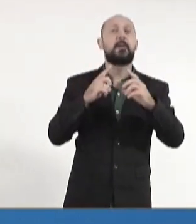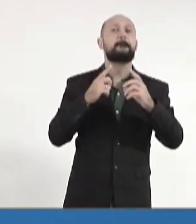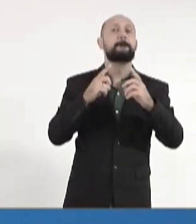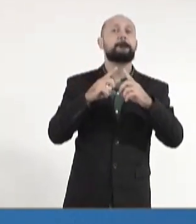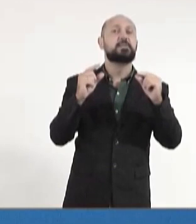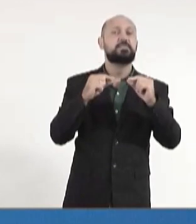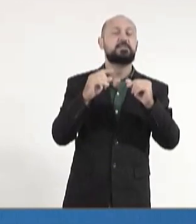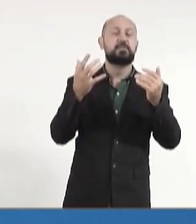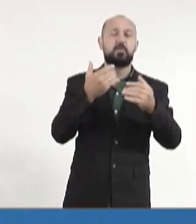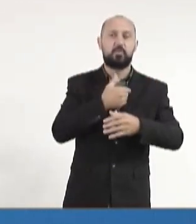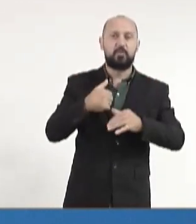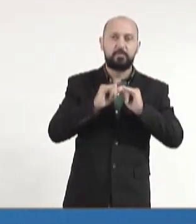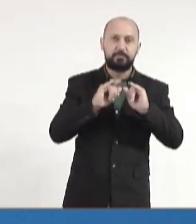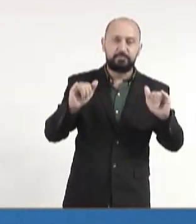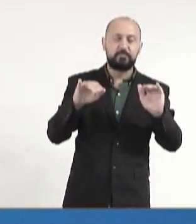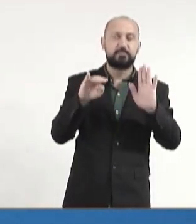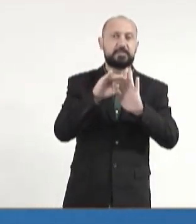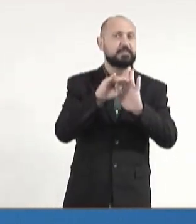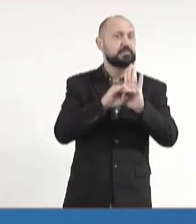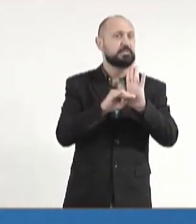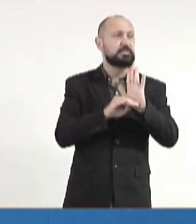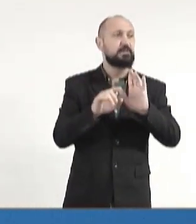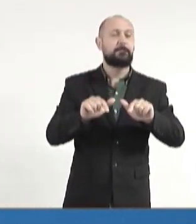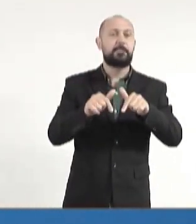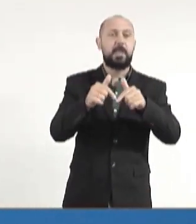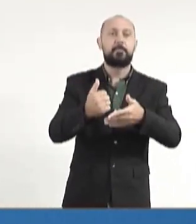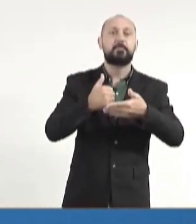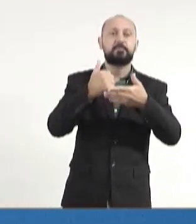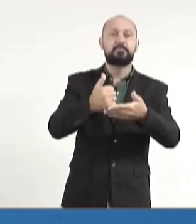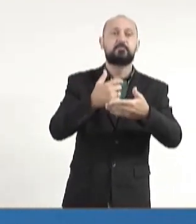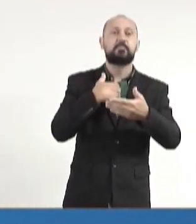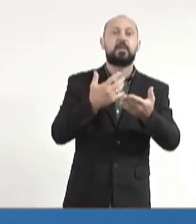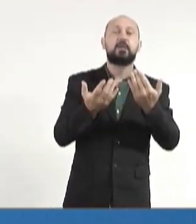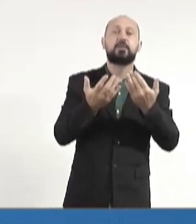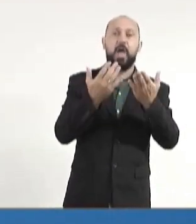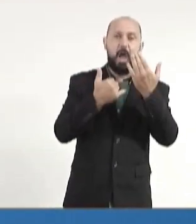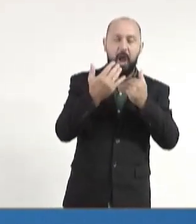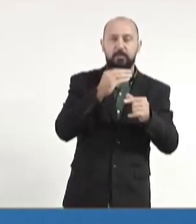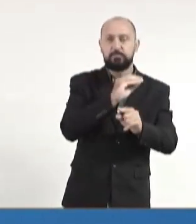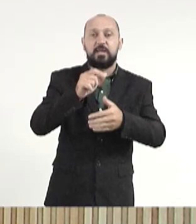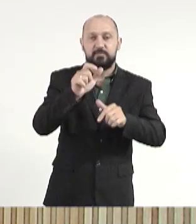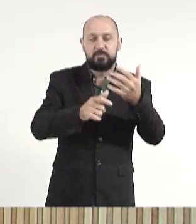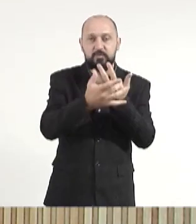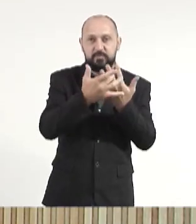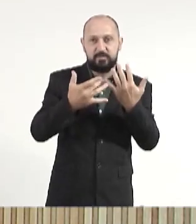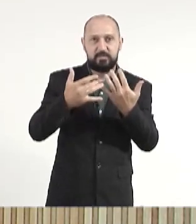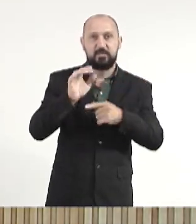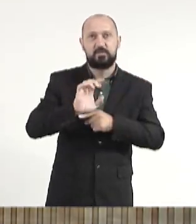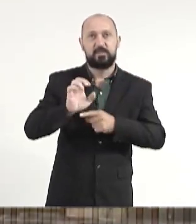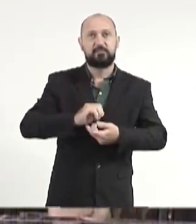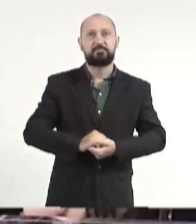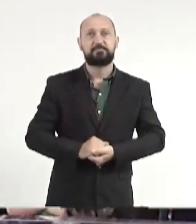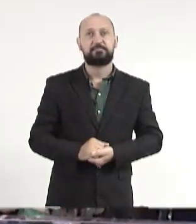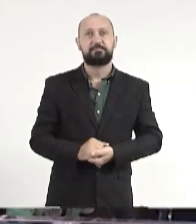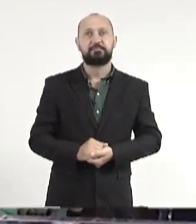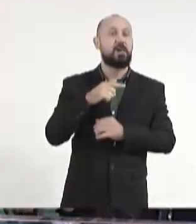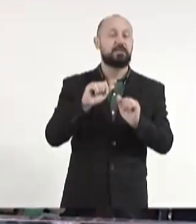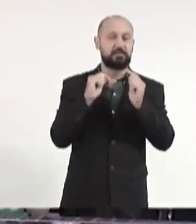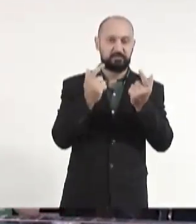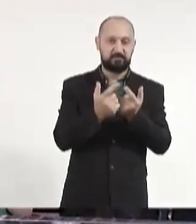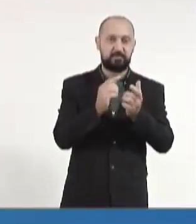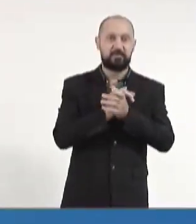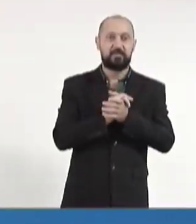processo de substituição na direção de uma alimentação saudável. As declarações ocorreram no Palácio